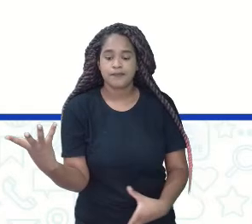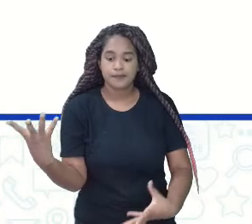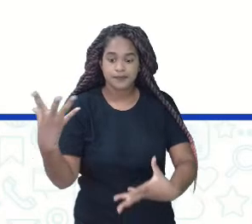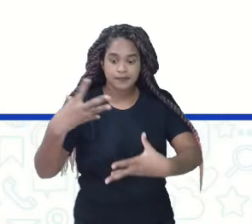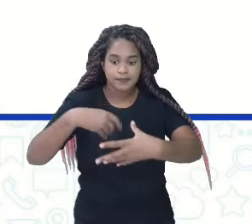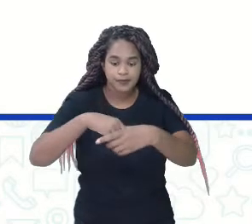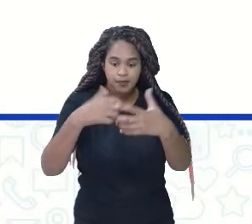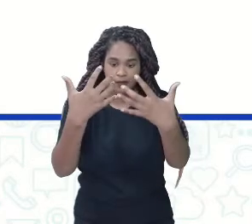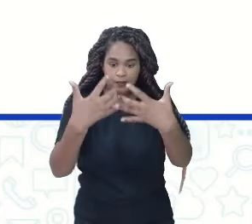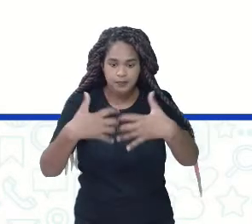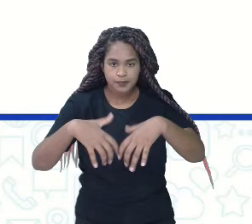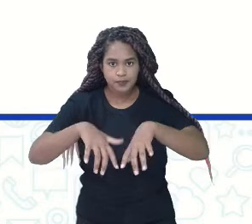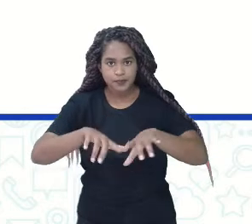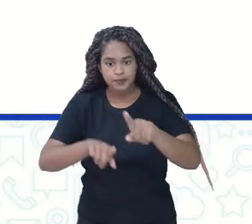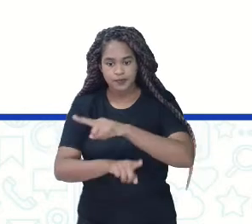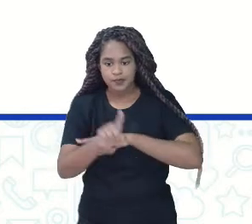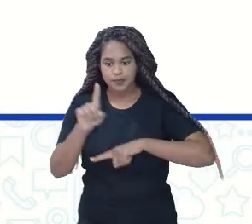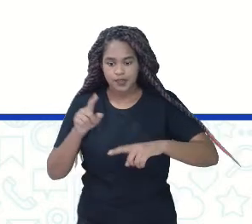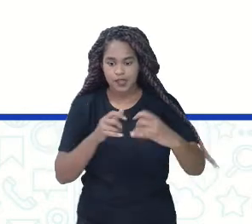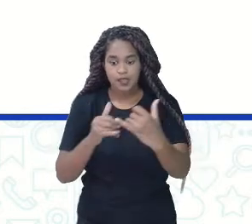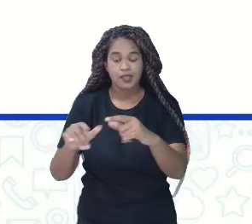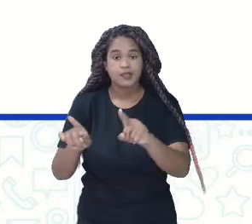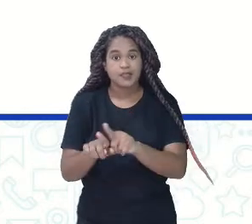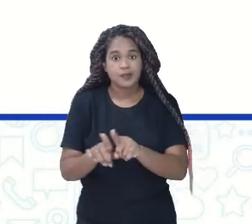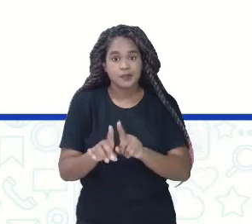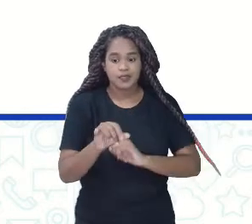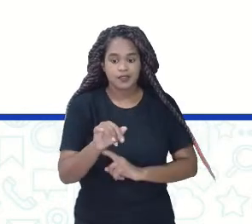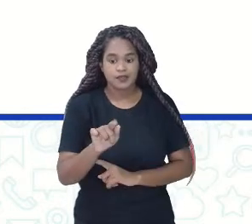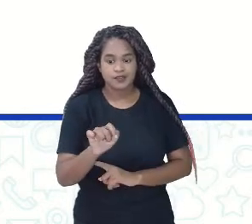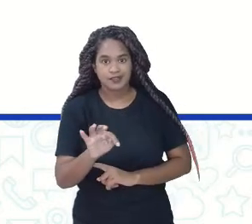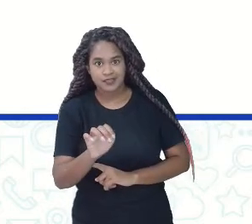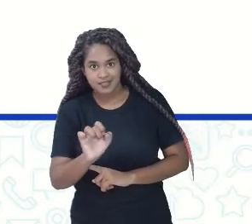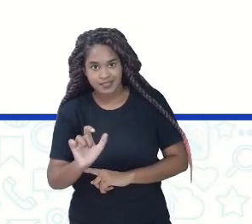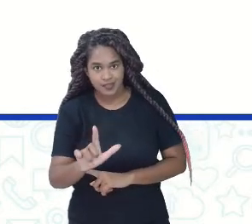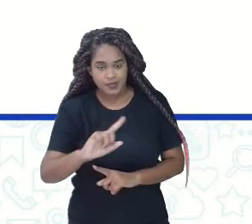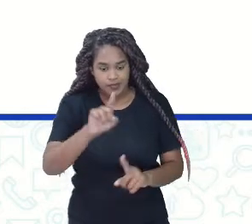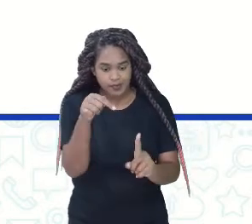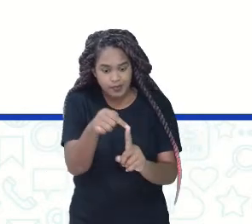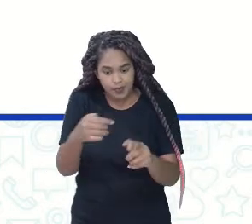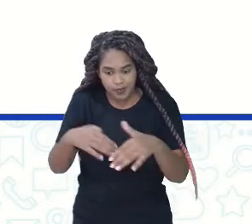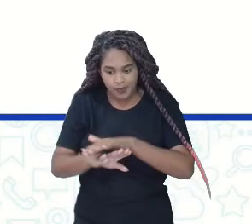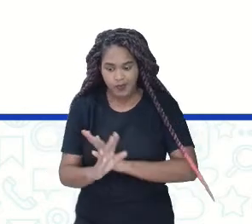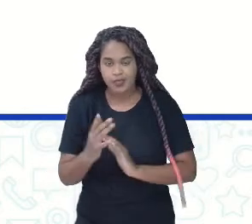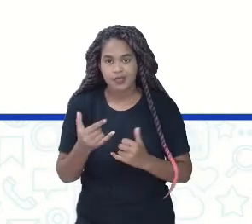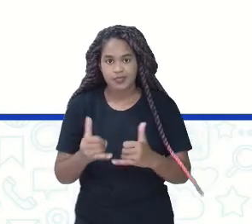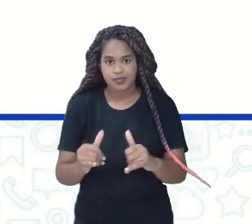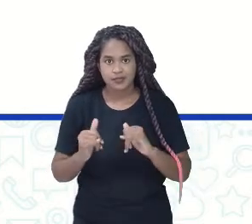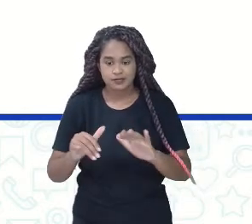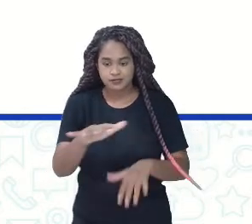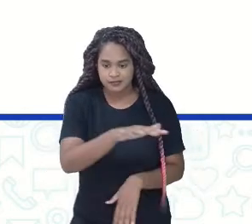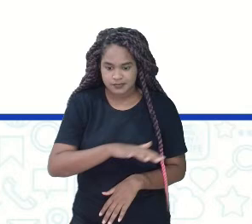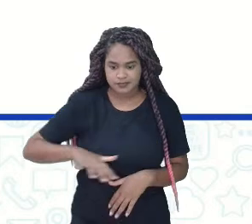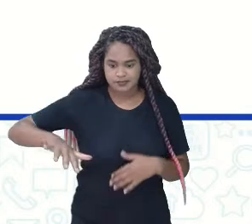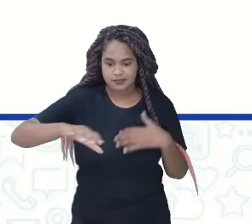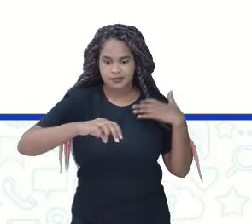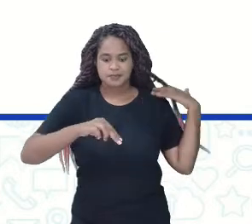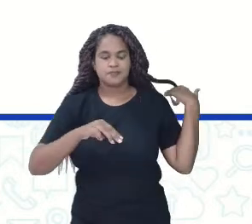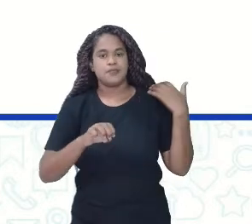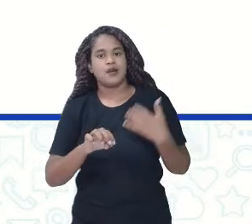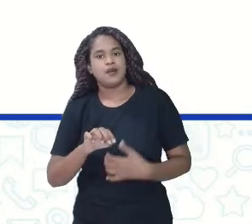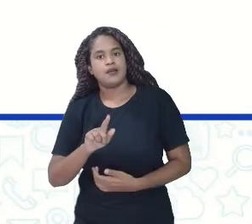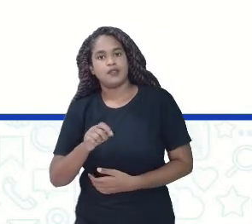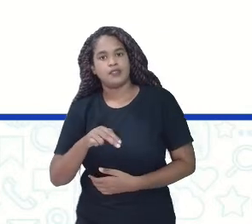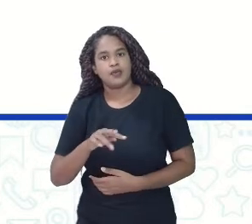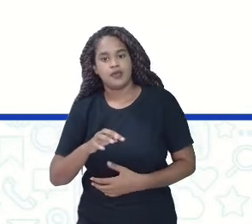elétricos, eletrônicos e digitais, para armazenar energia através de um campo magnético. Agora,